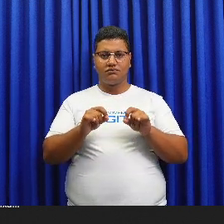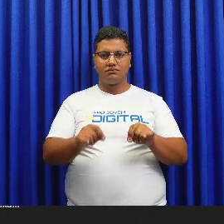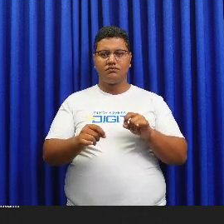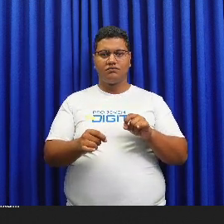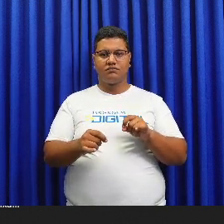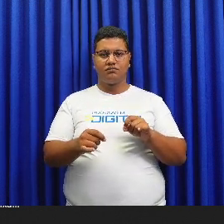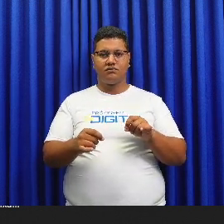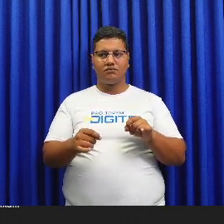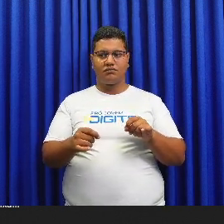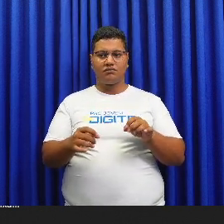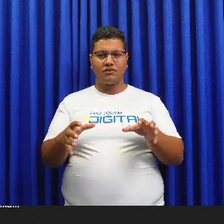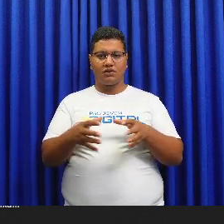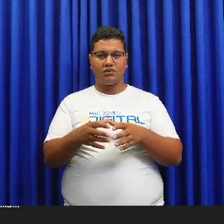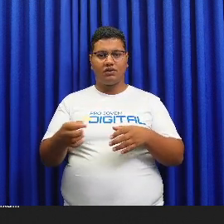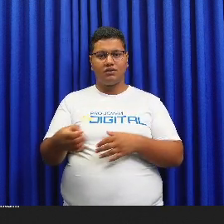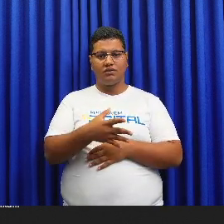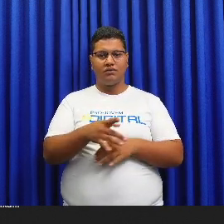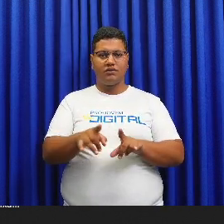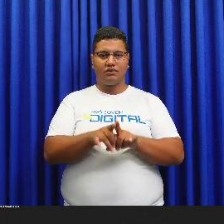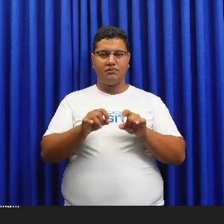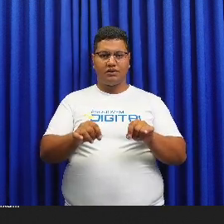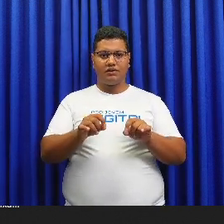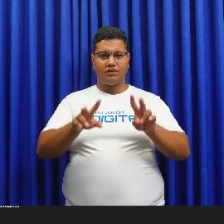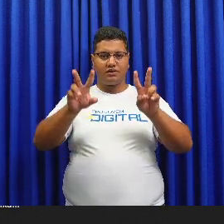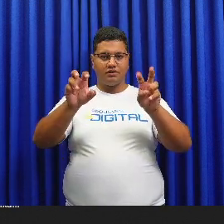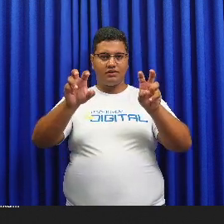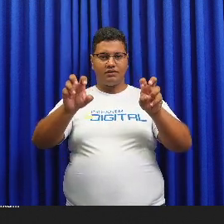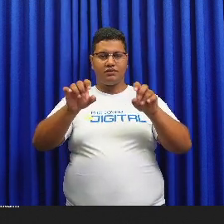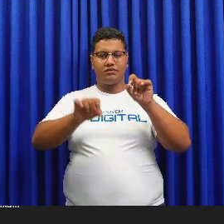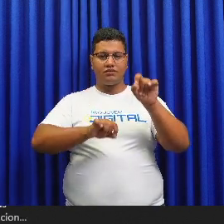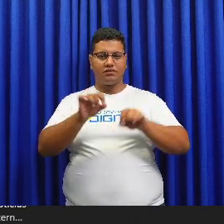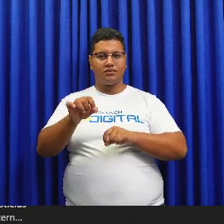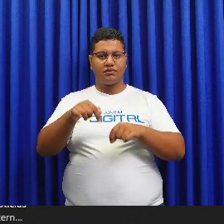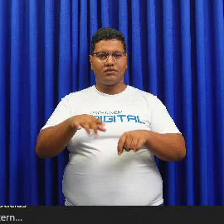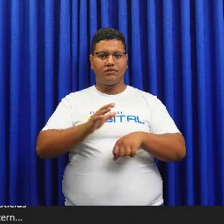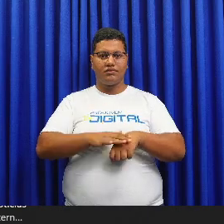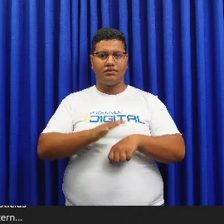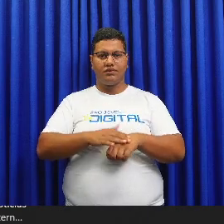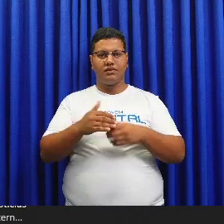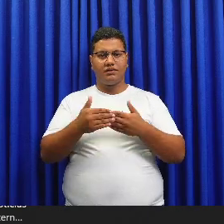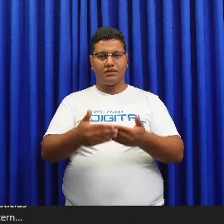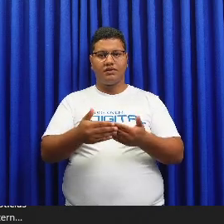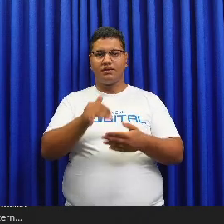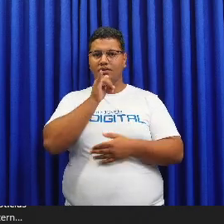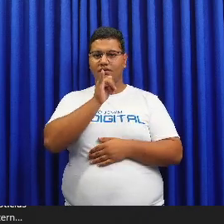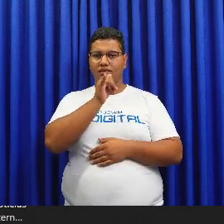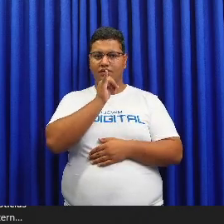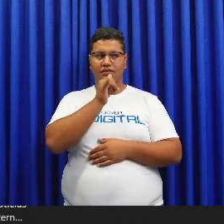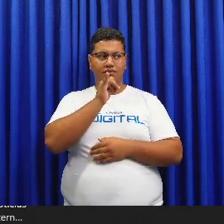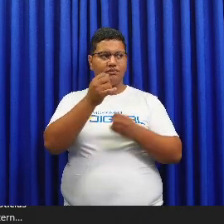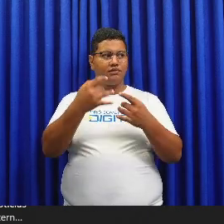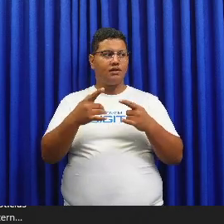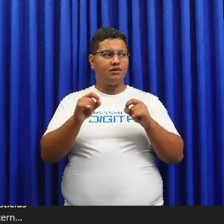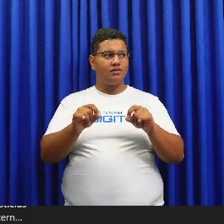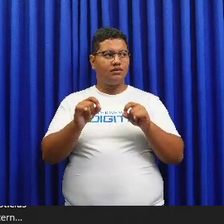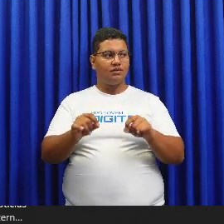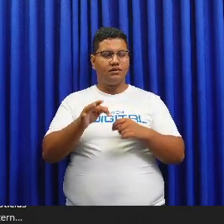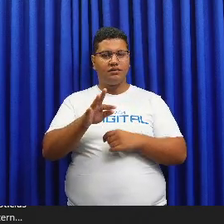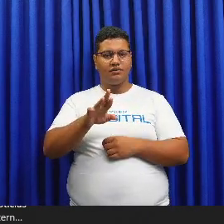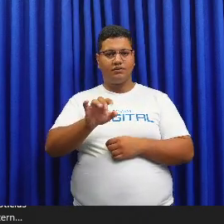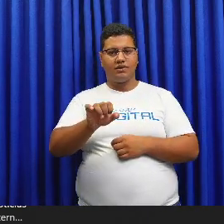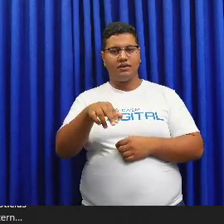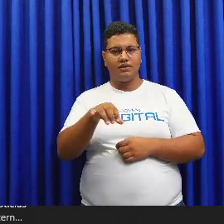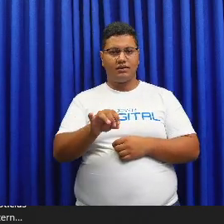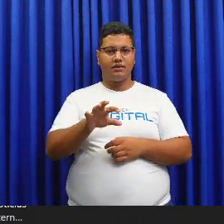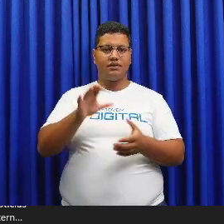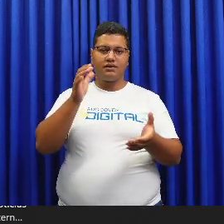novo quadro, tá bom? Eu vou colocar aqui título do quadro. Eu vou seguir nesse exemplo que eu estava dando dos freelas, né, de